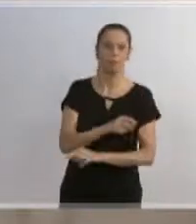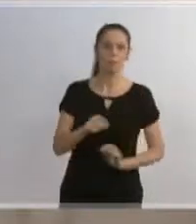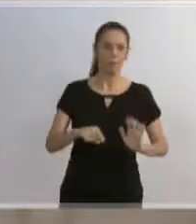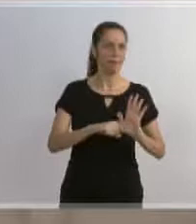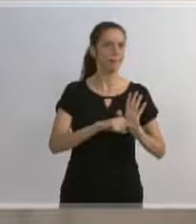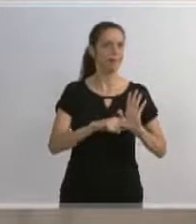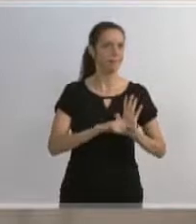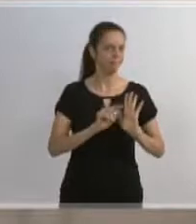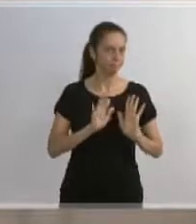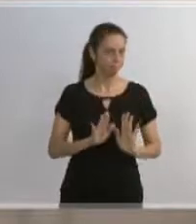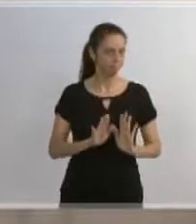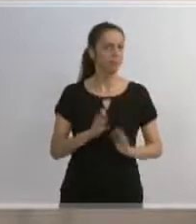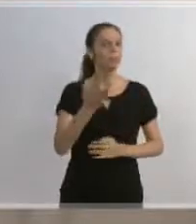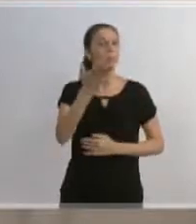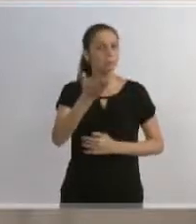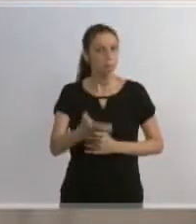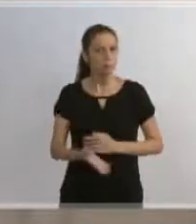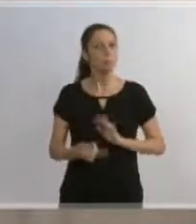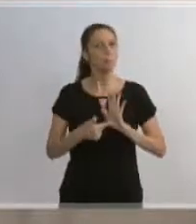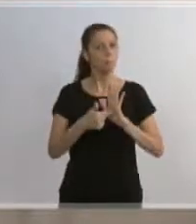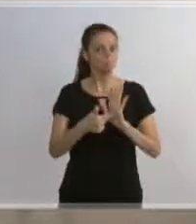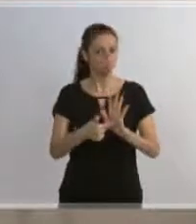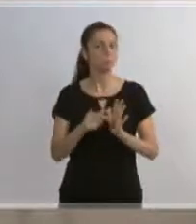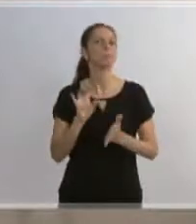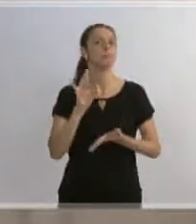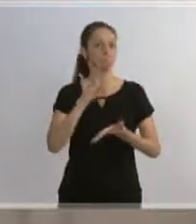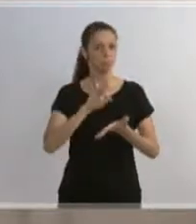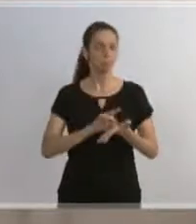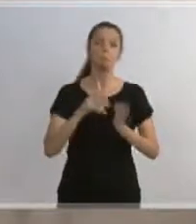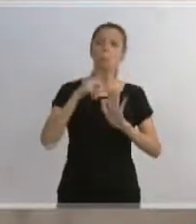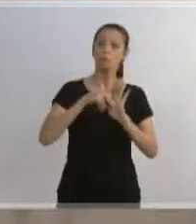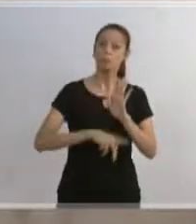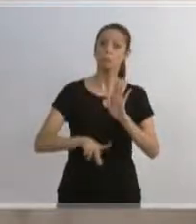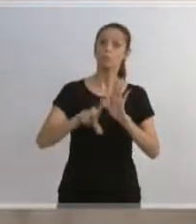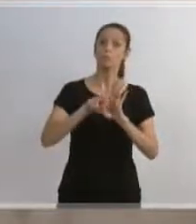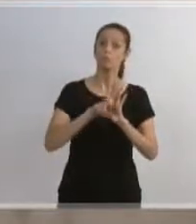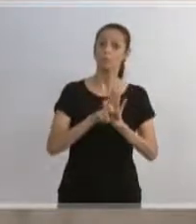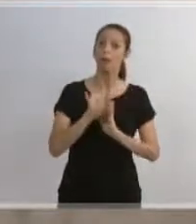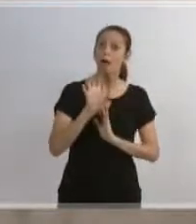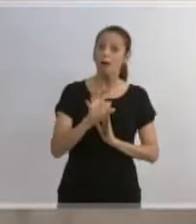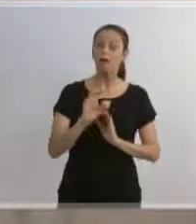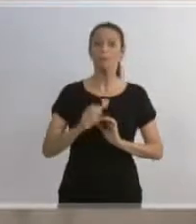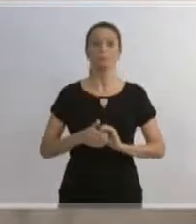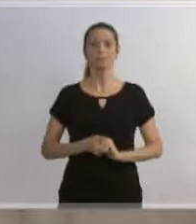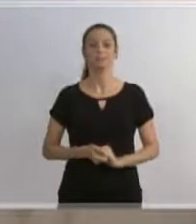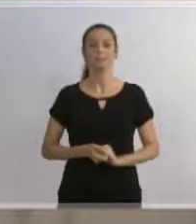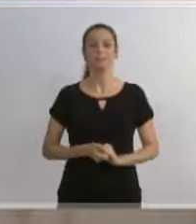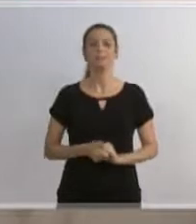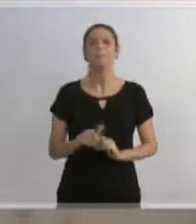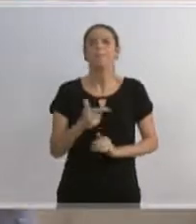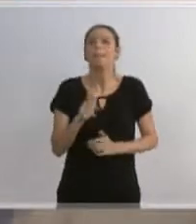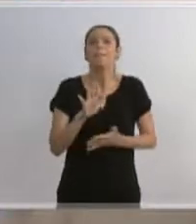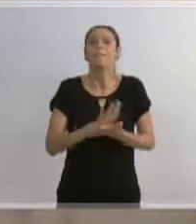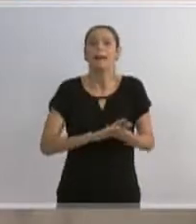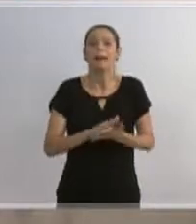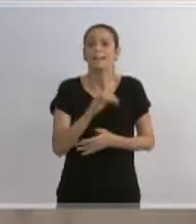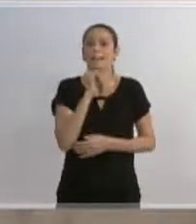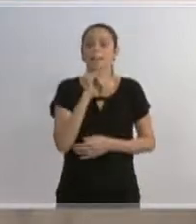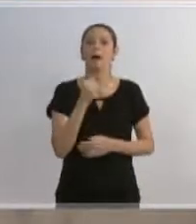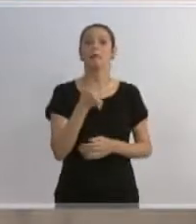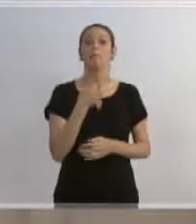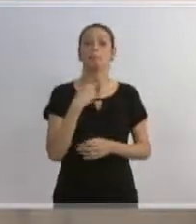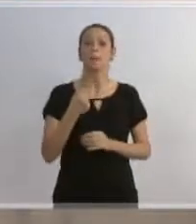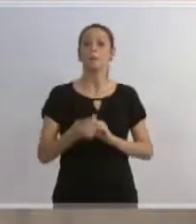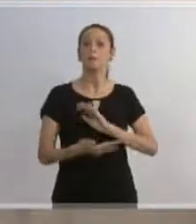Vossa Excelência aqui trouxe, mostrou, inclusive, ali o projeto de lei, e é isso, não tem nada, ninguém aqui está querendo tirar emprego de